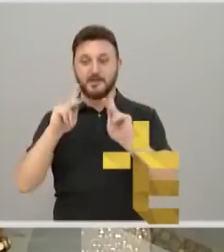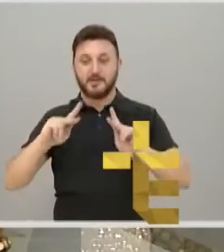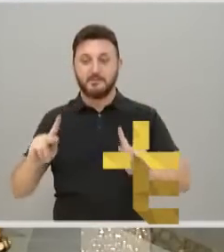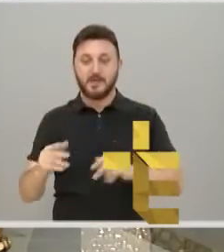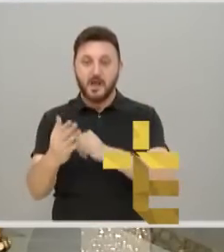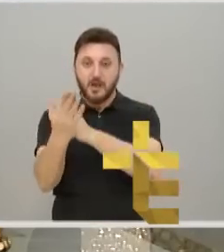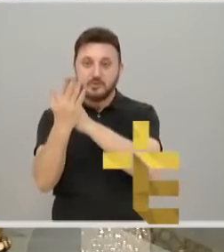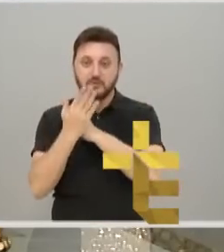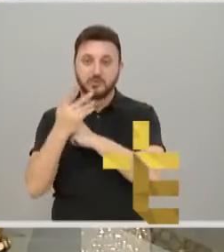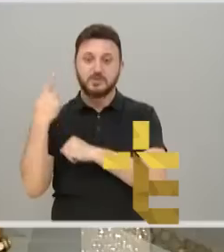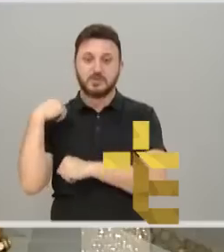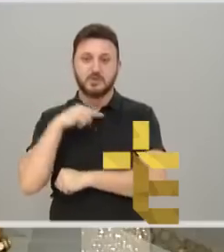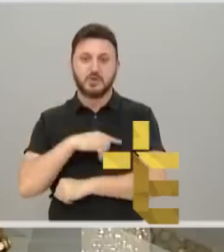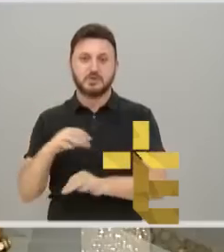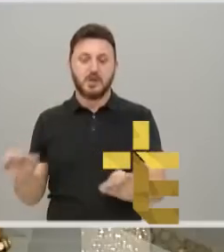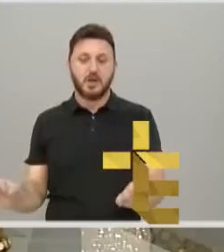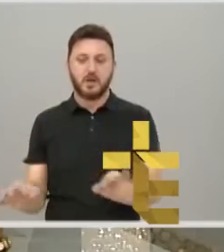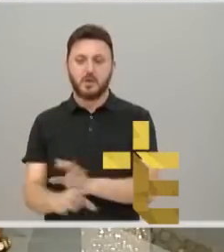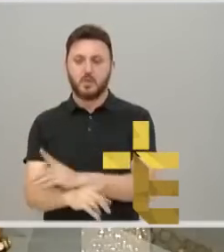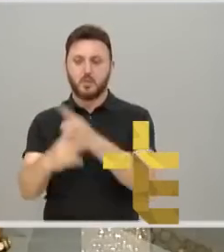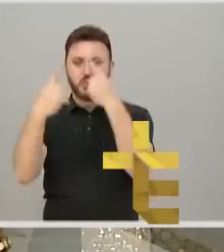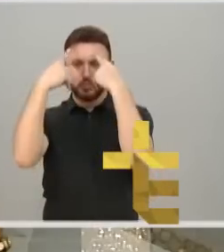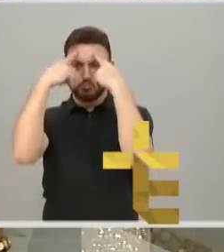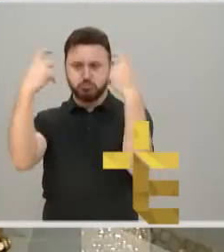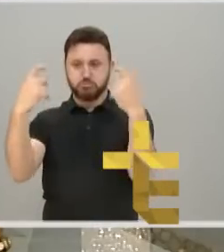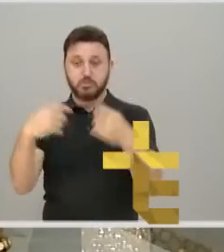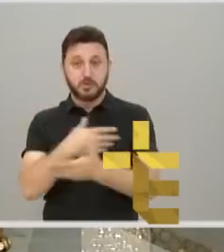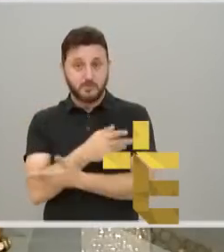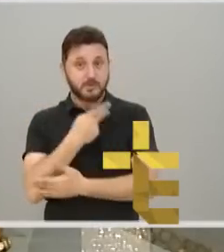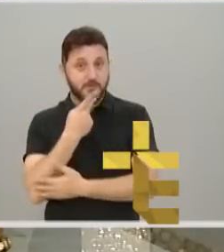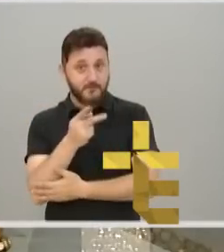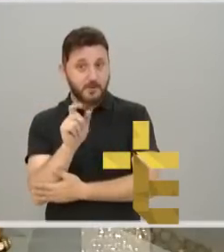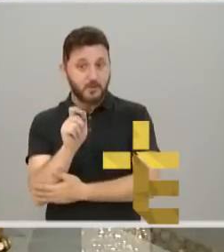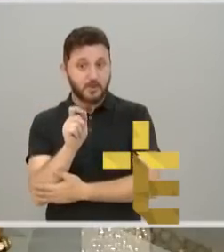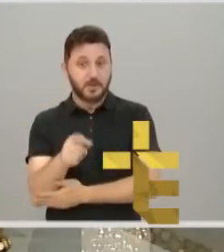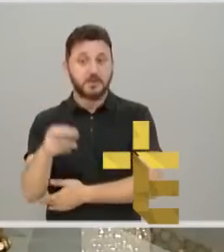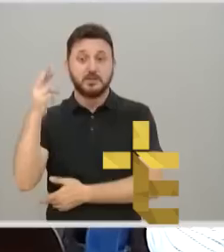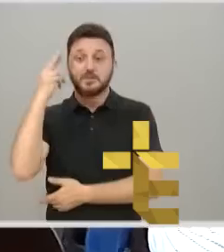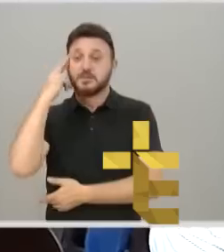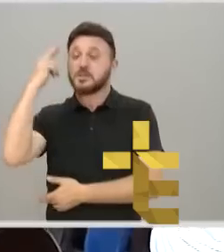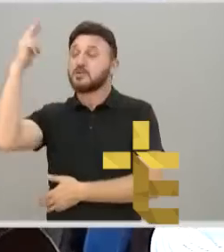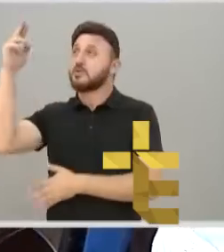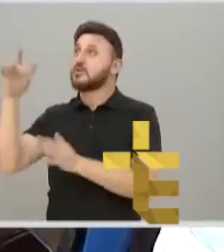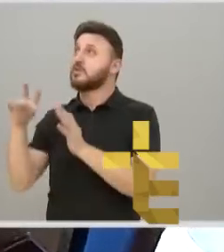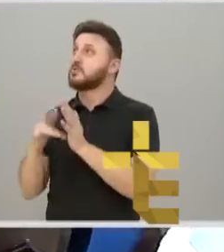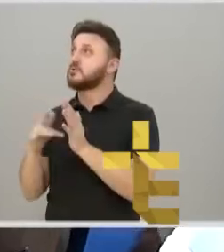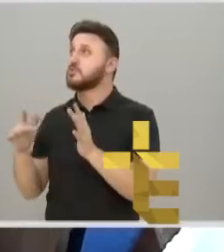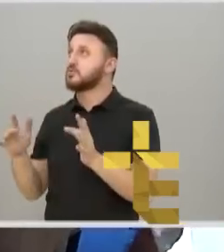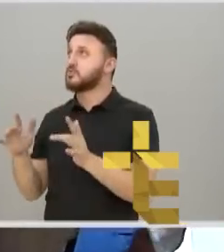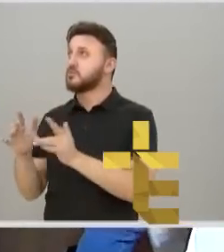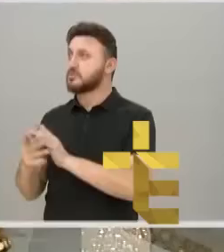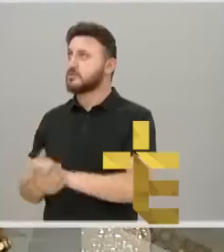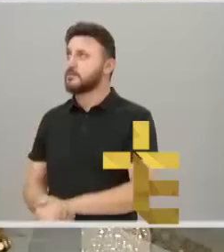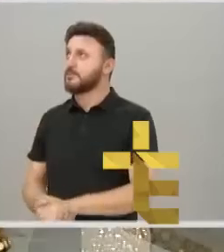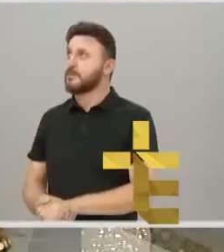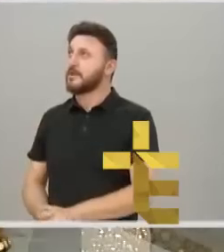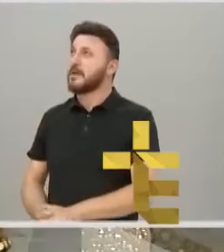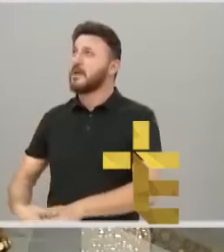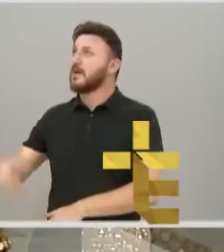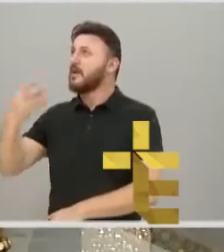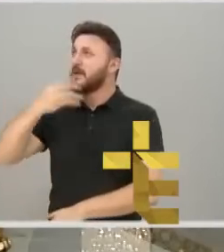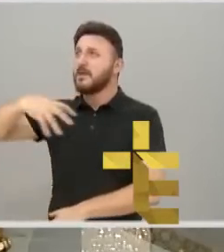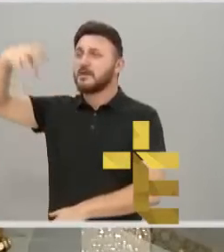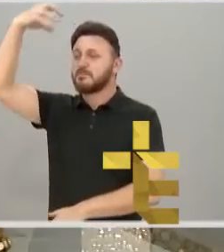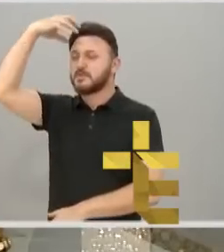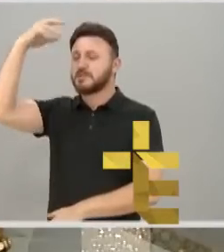nos ajude a superar a violência. Então você vai dizer: Senhor Jesus, Senhor Jesus, príncipe